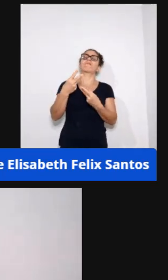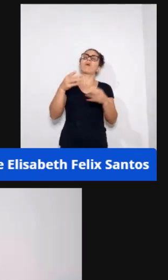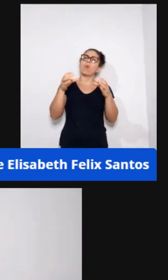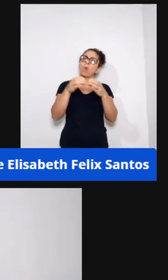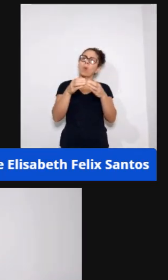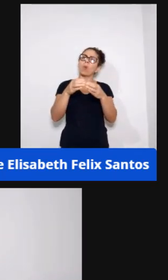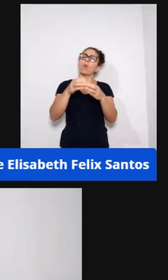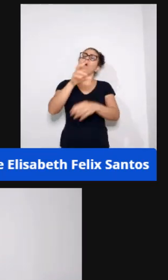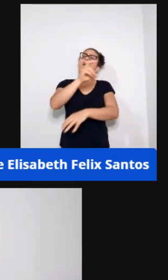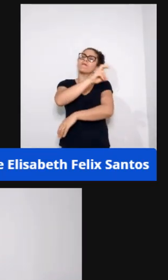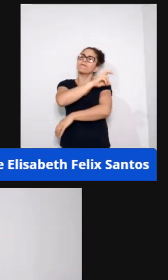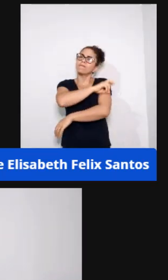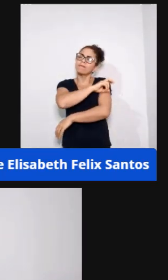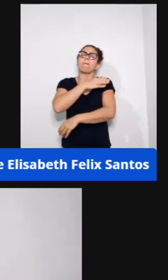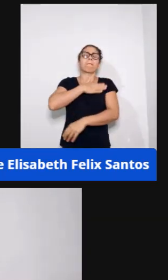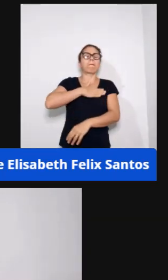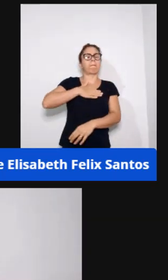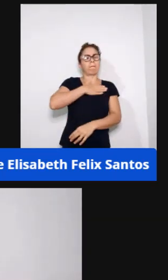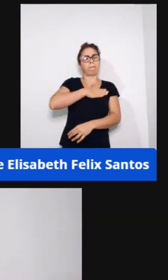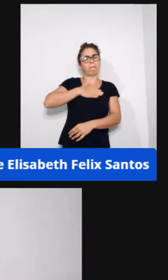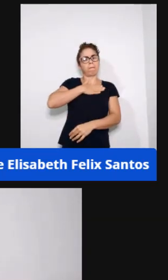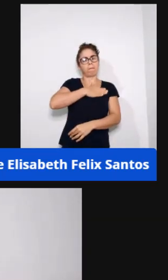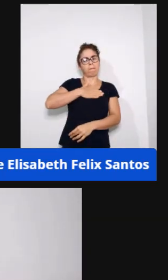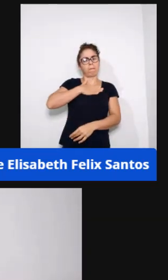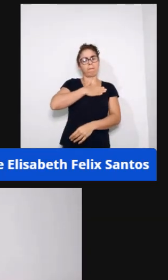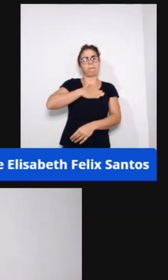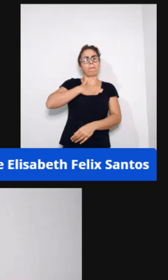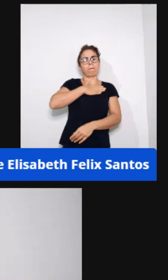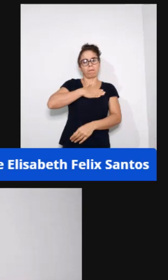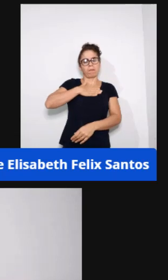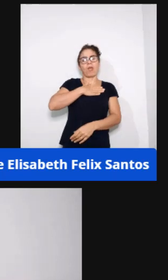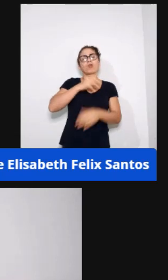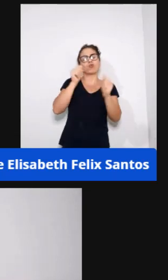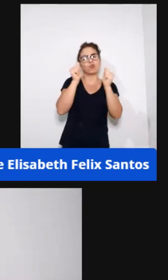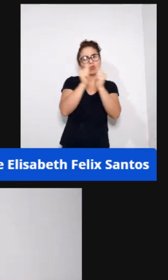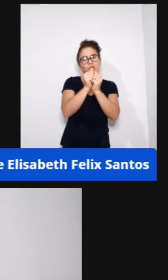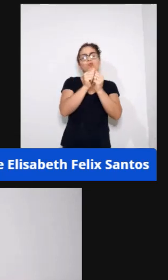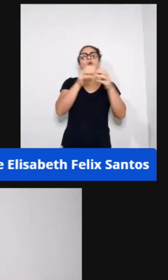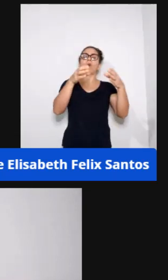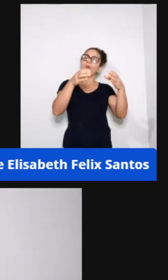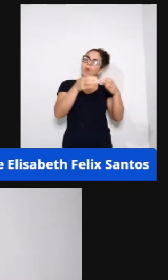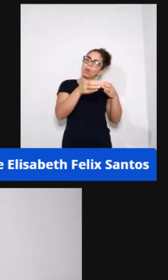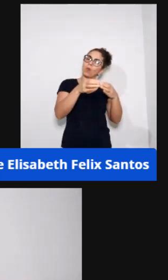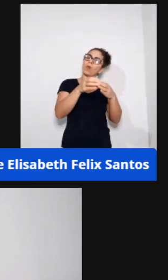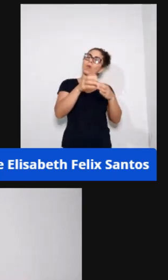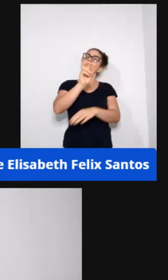que é um prazer estar acompanhando a equipe do 5º ano.